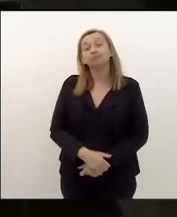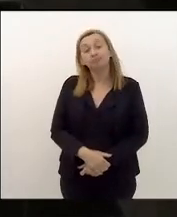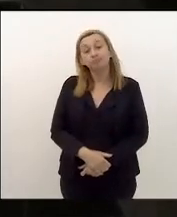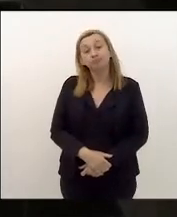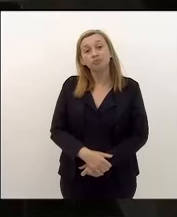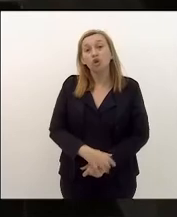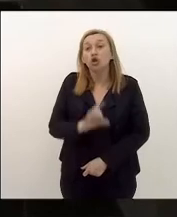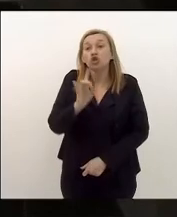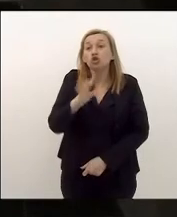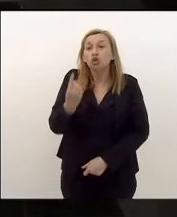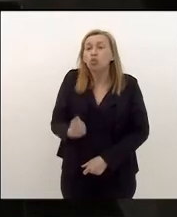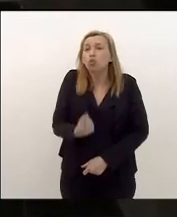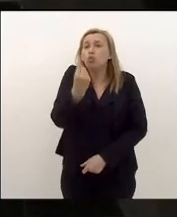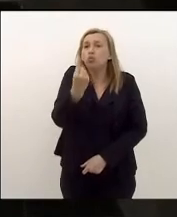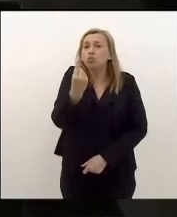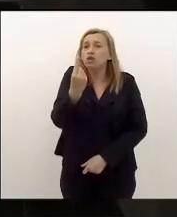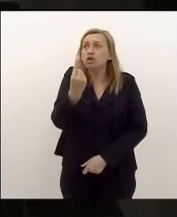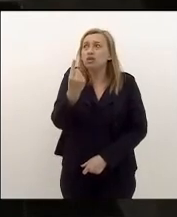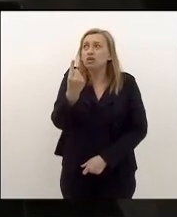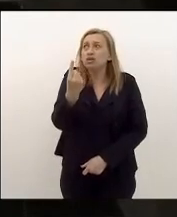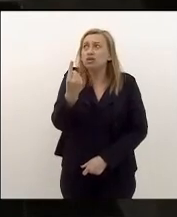eu só vi